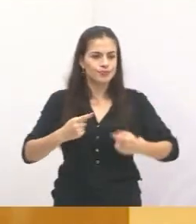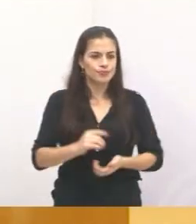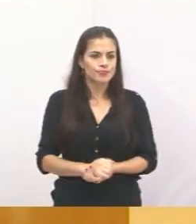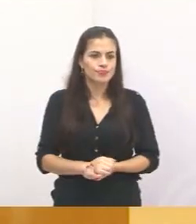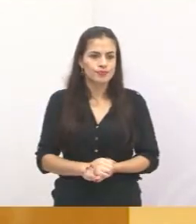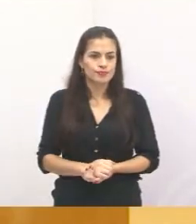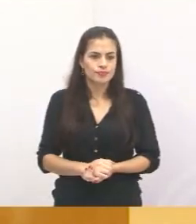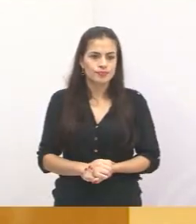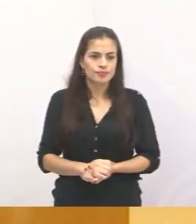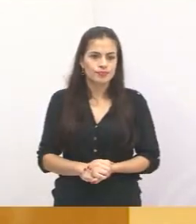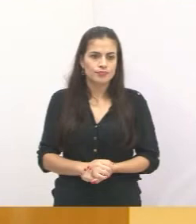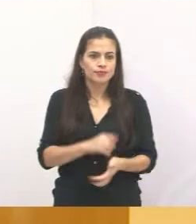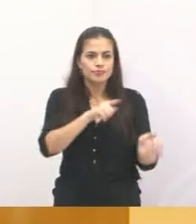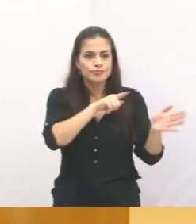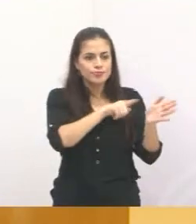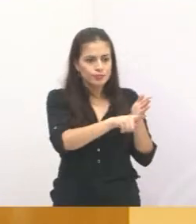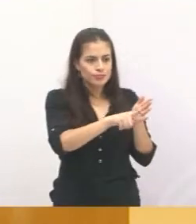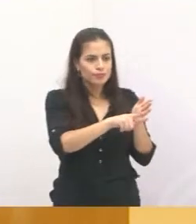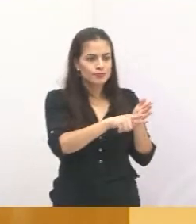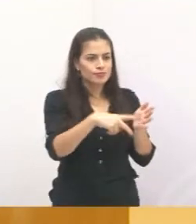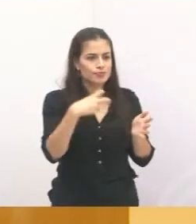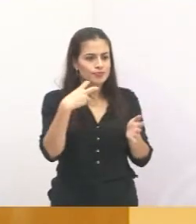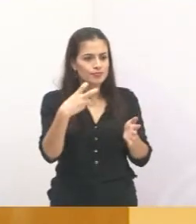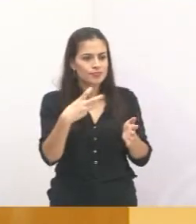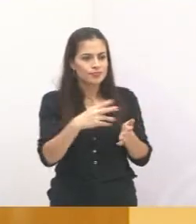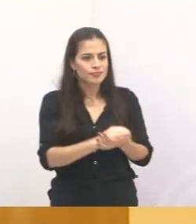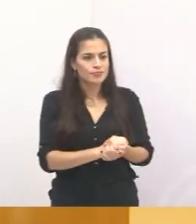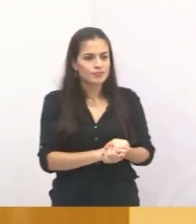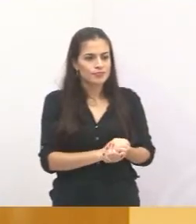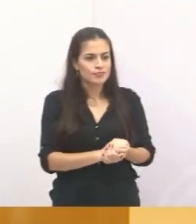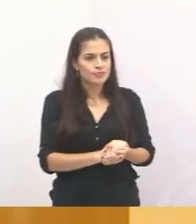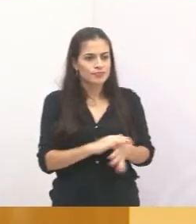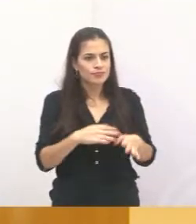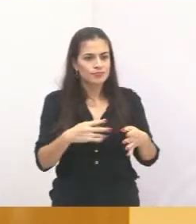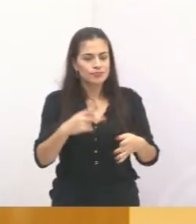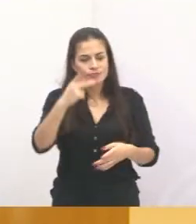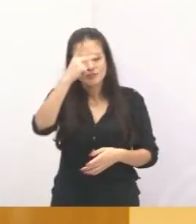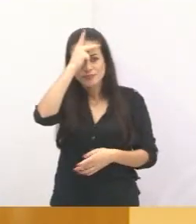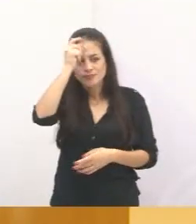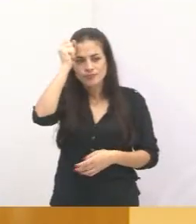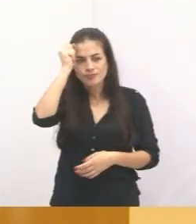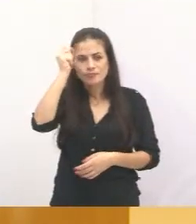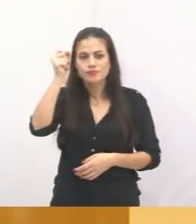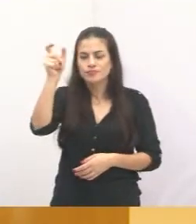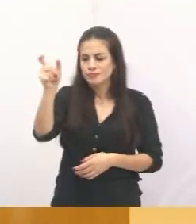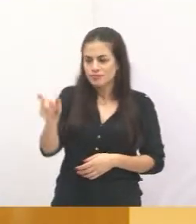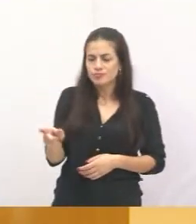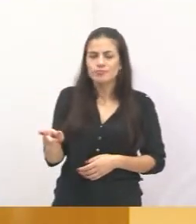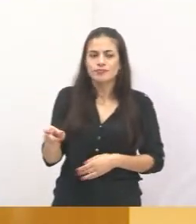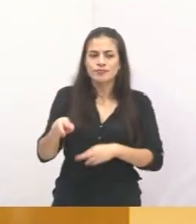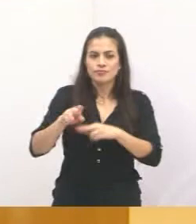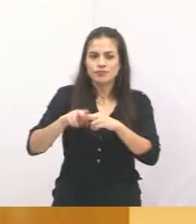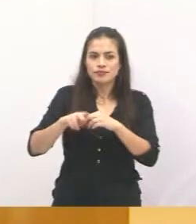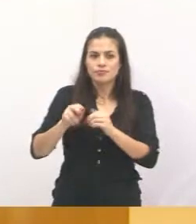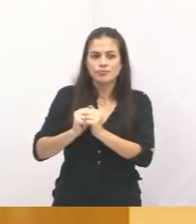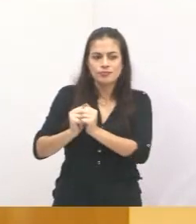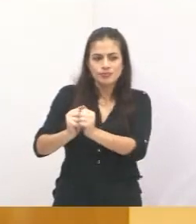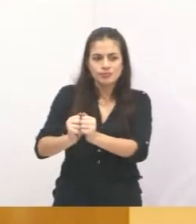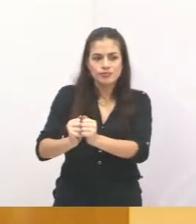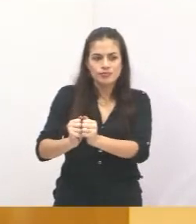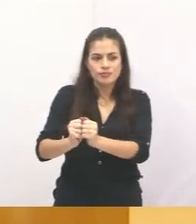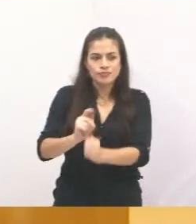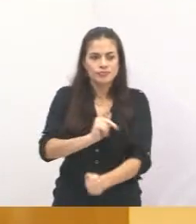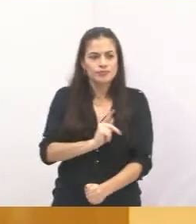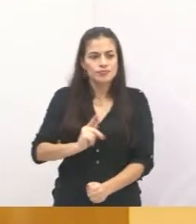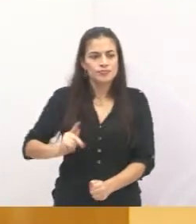voz ali, quando estava o excelentíssimo senhor prefeito sentado do lado do presidente, eu